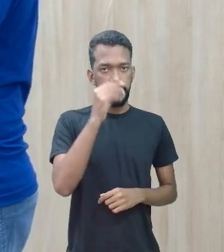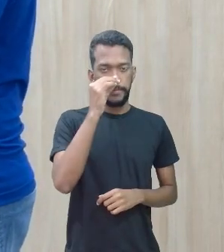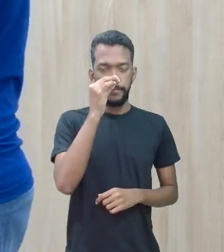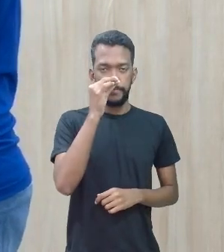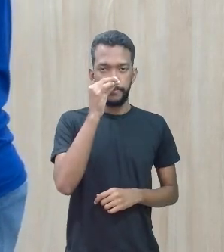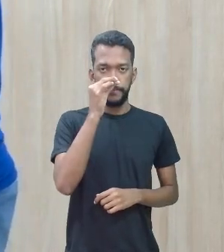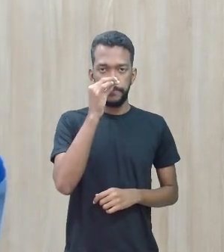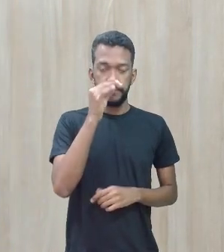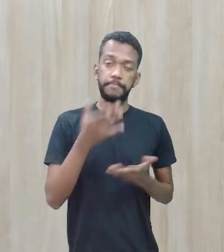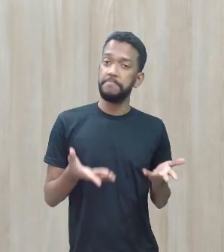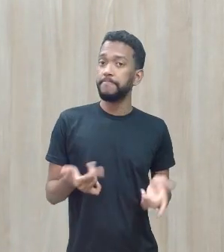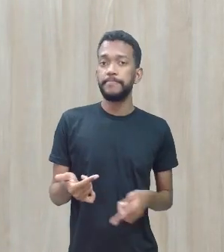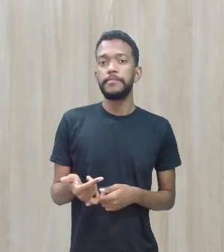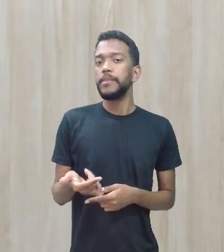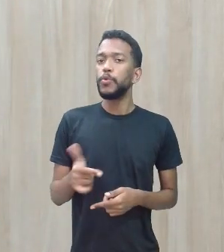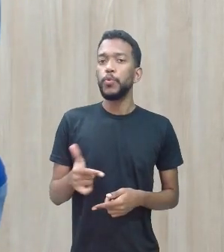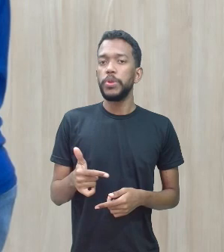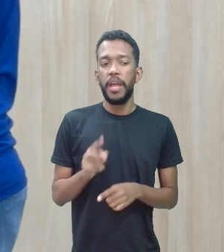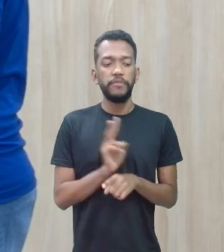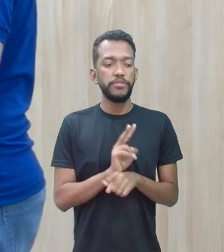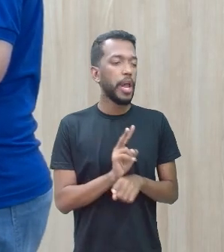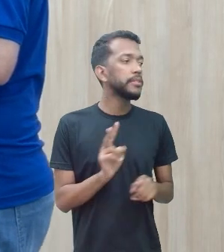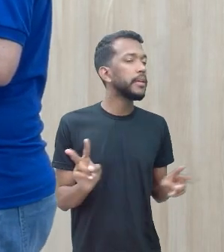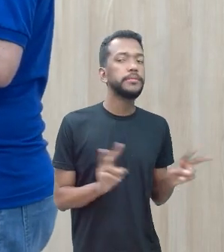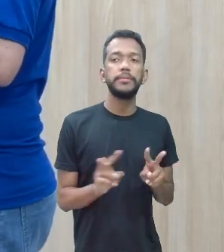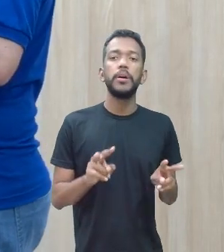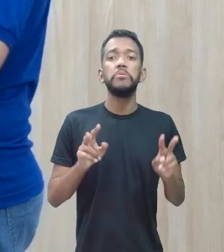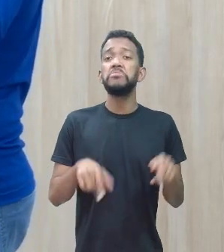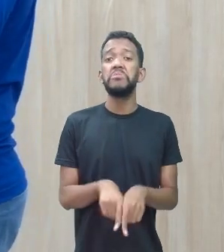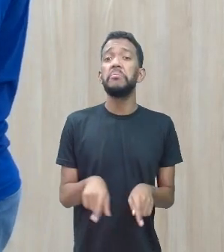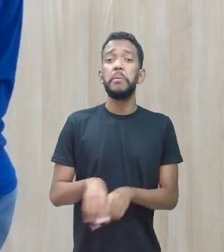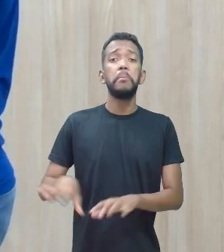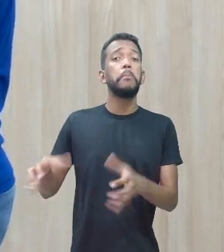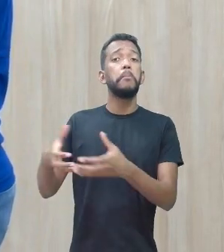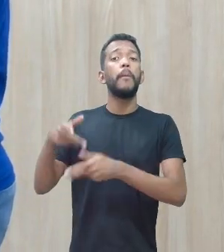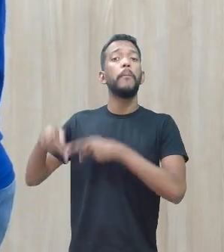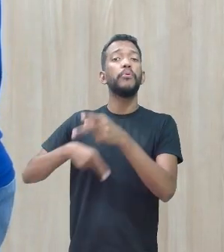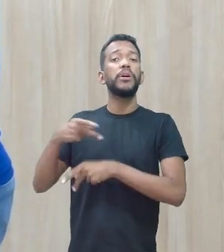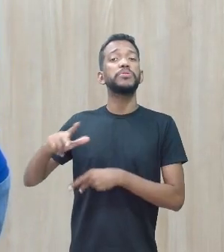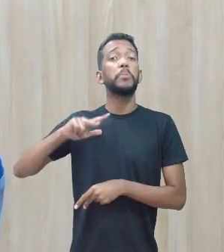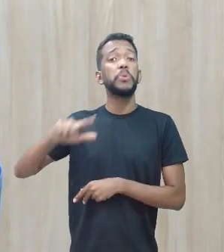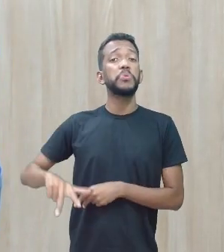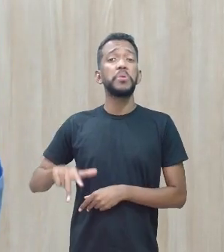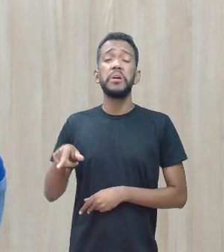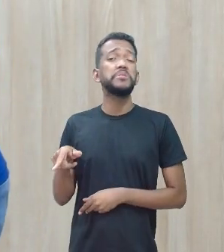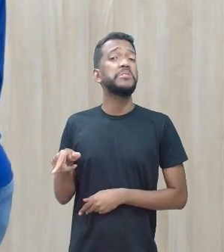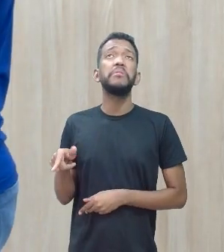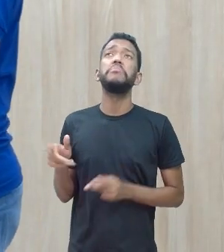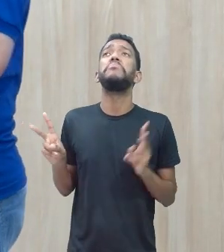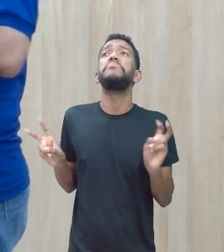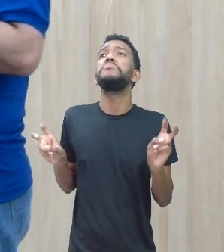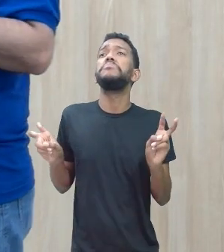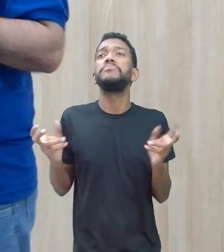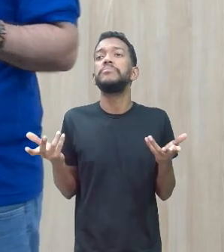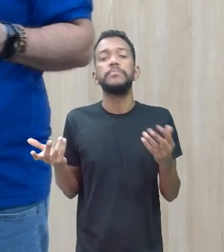a fiscalização e também não existia o interesse, né, da população portuguesa aqui